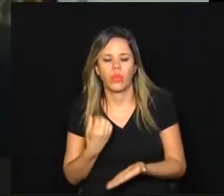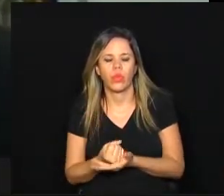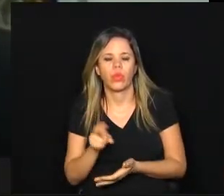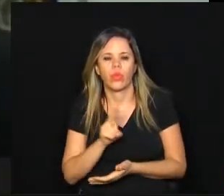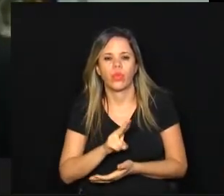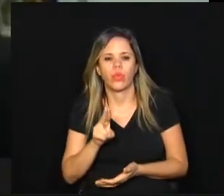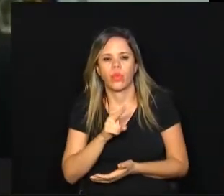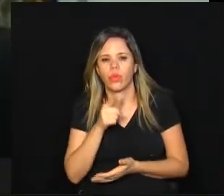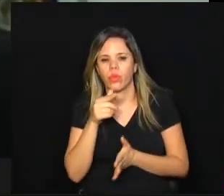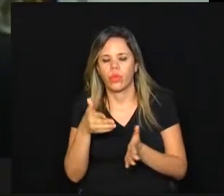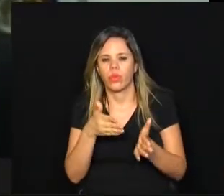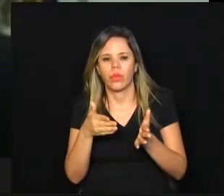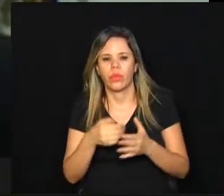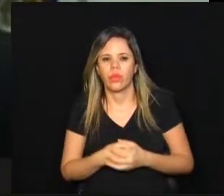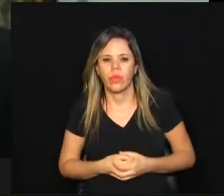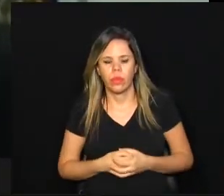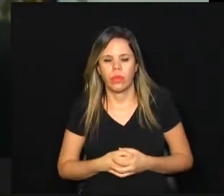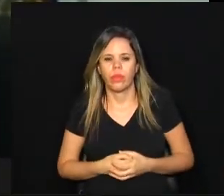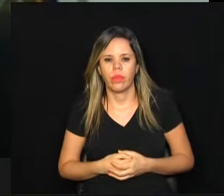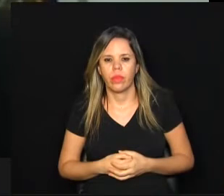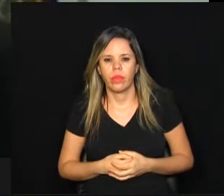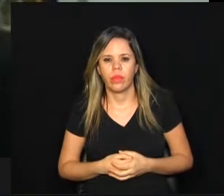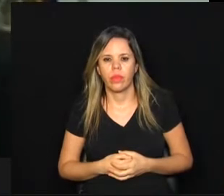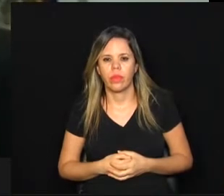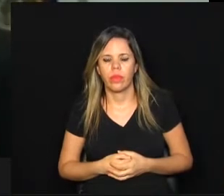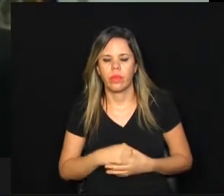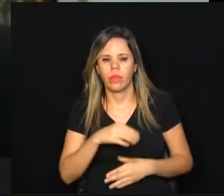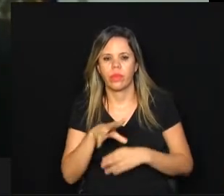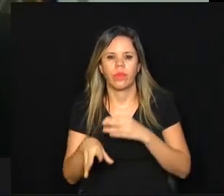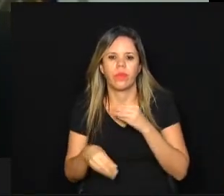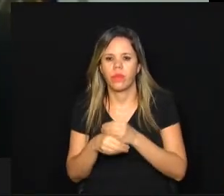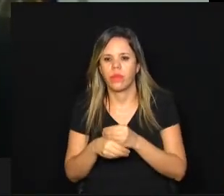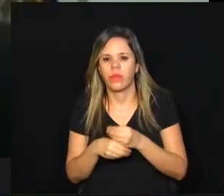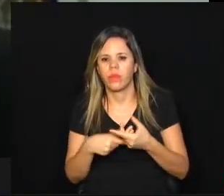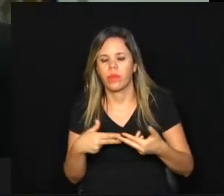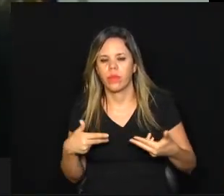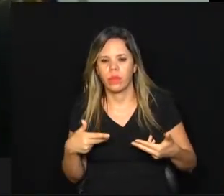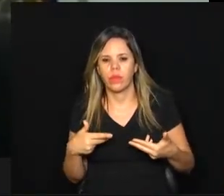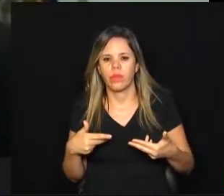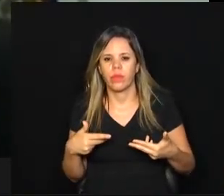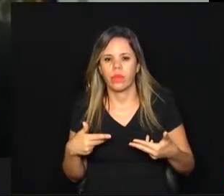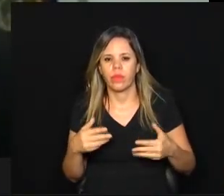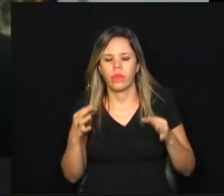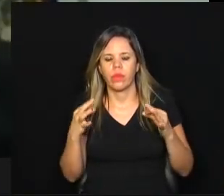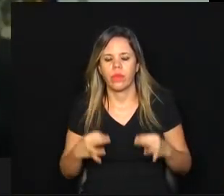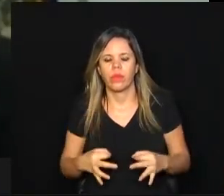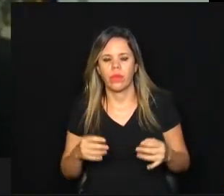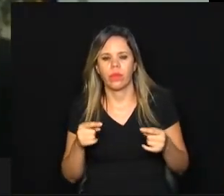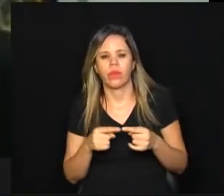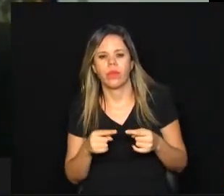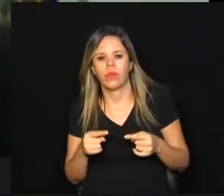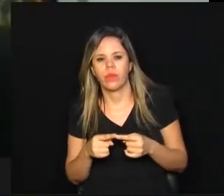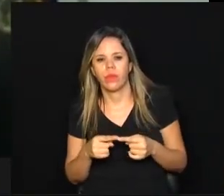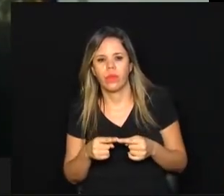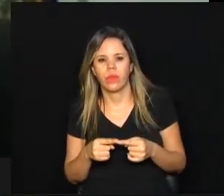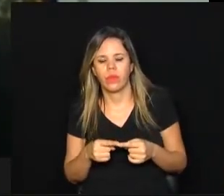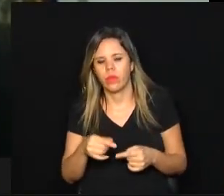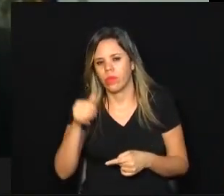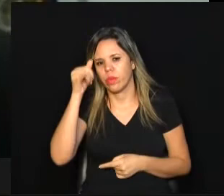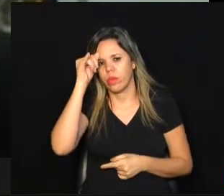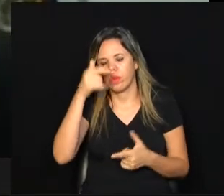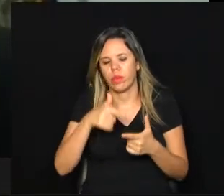recursos hídricos, que eles sejam implementados de maneira correta e que evitem